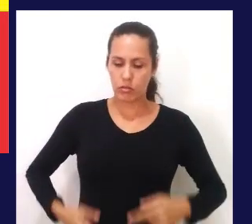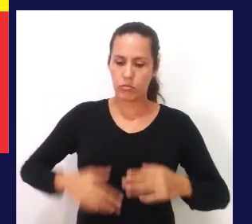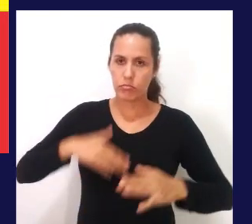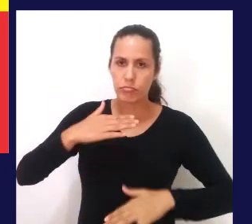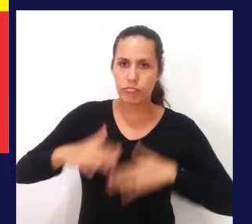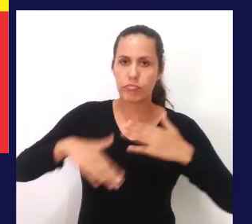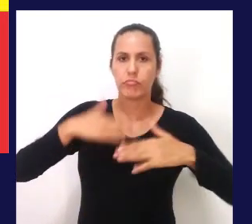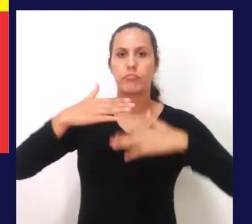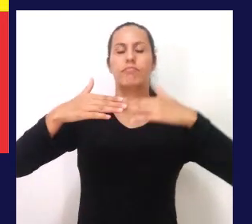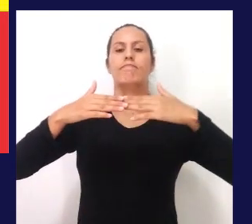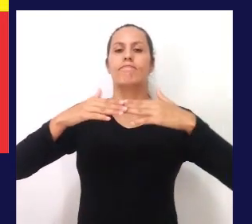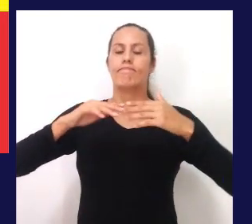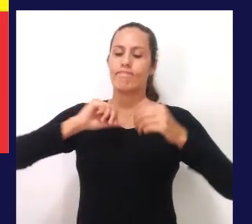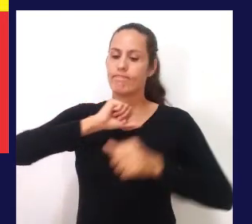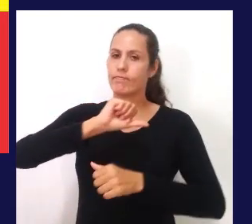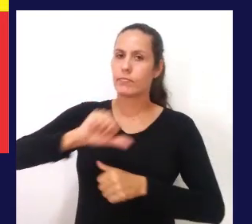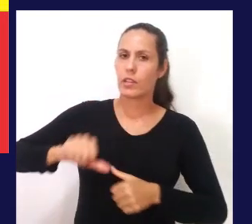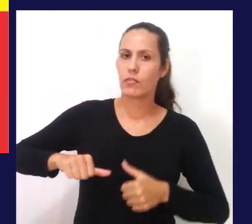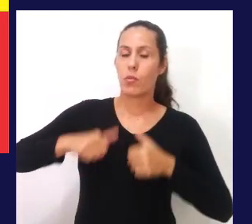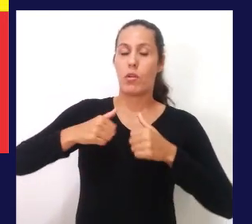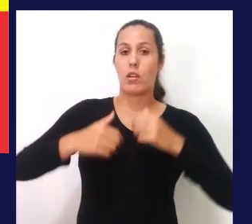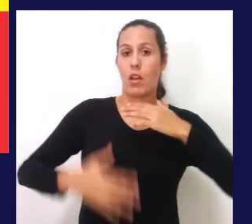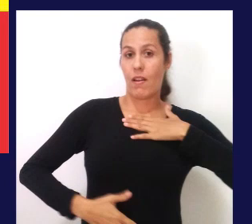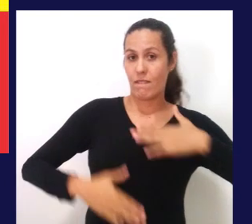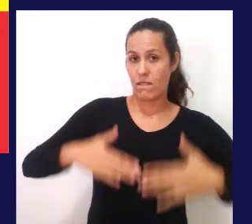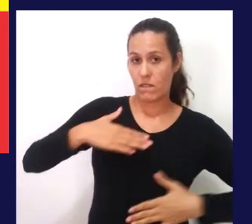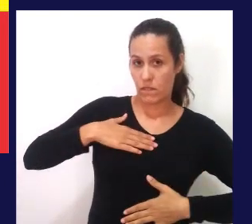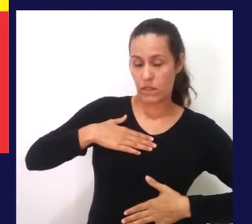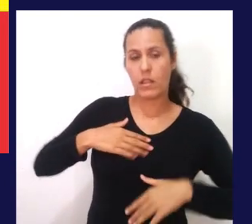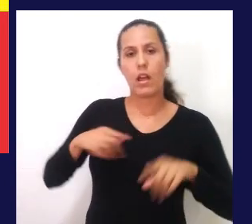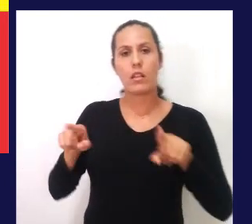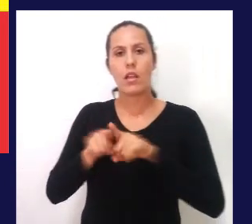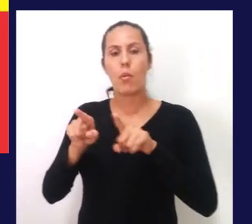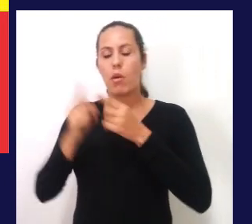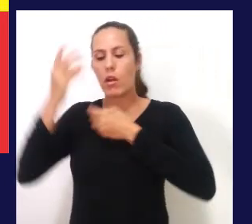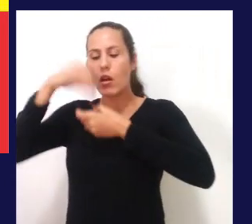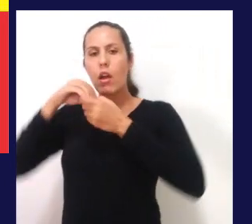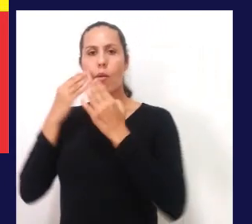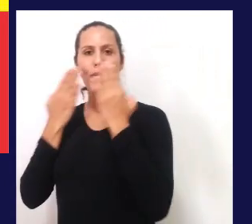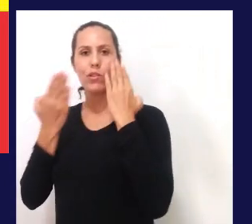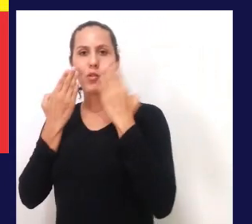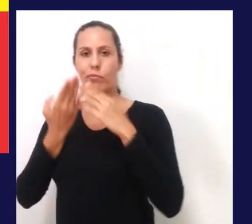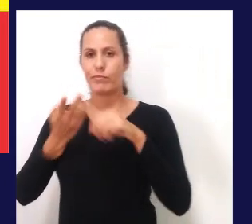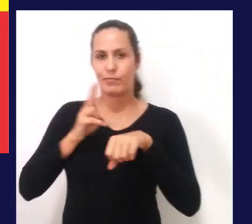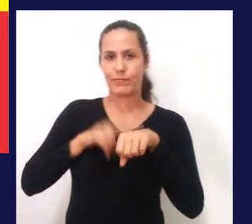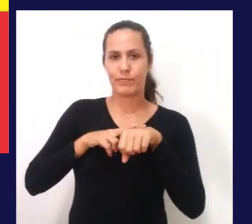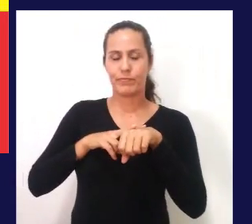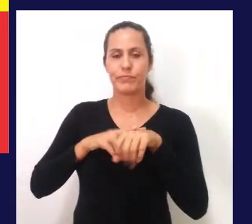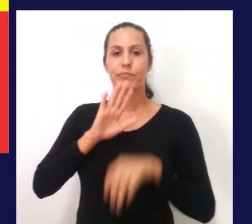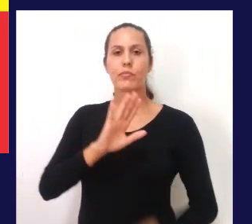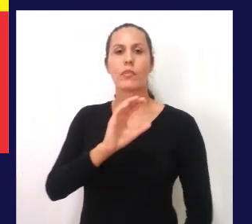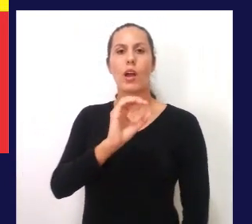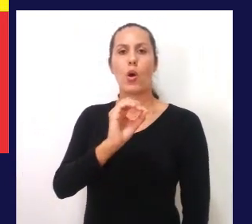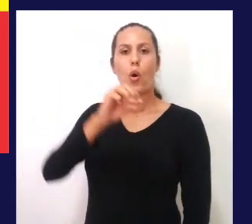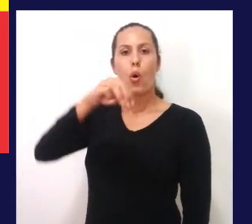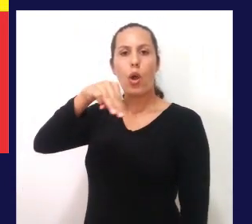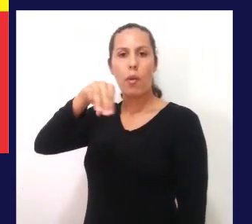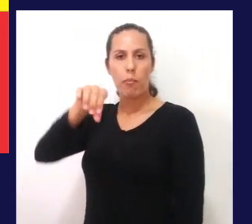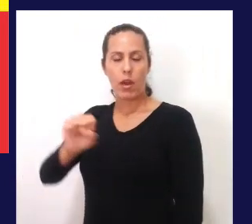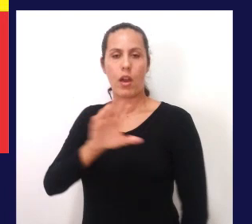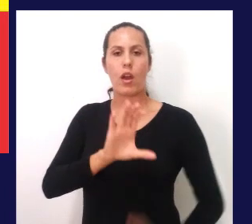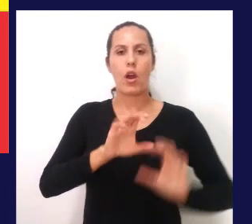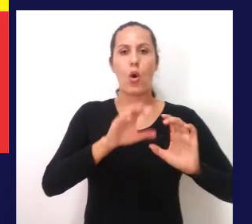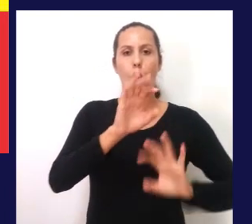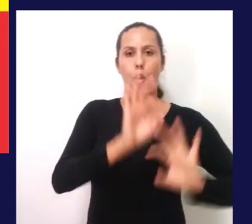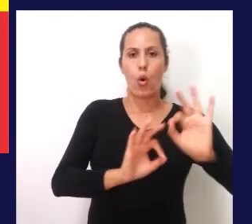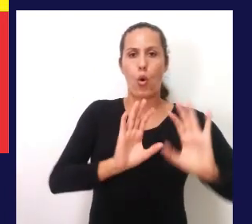que é caracterizada por múltiplas transformações físicas e psicológicas. A